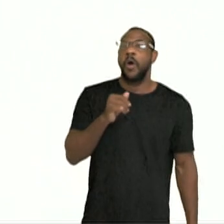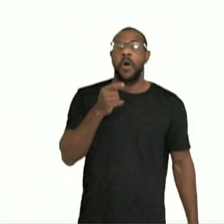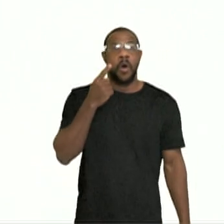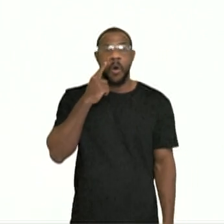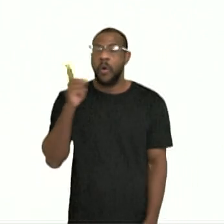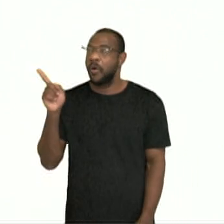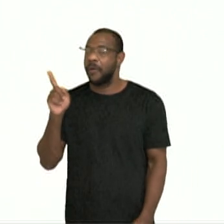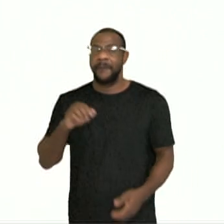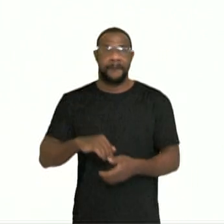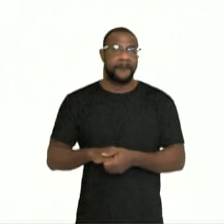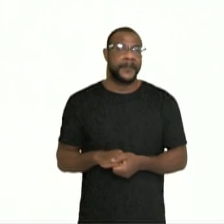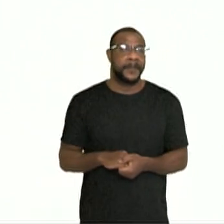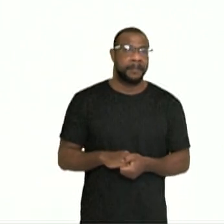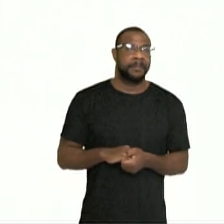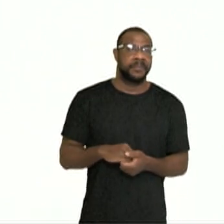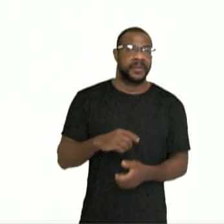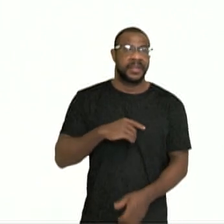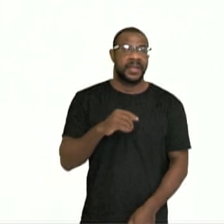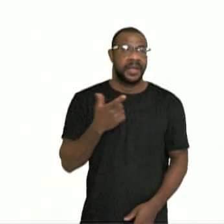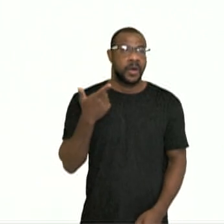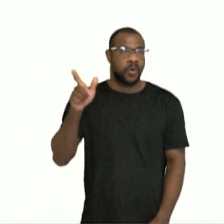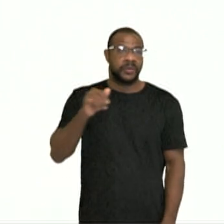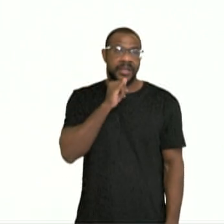Davi tinha R$